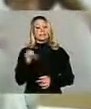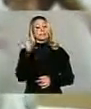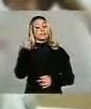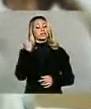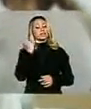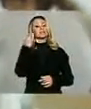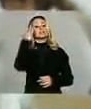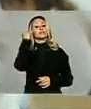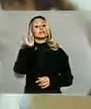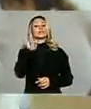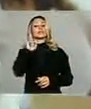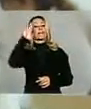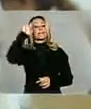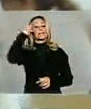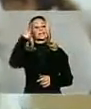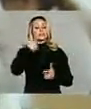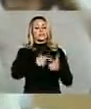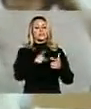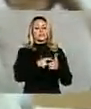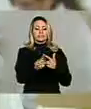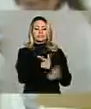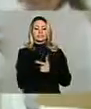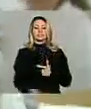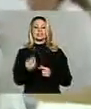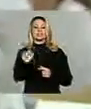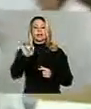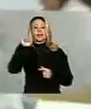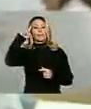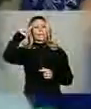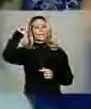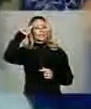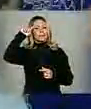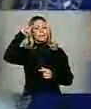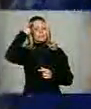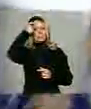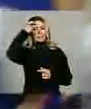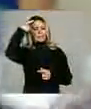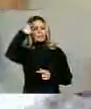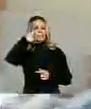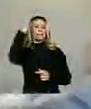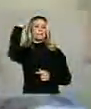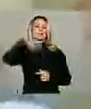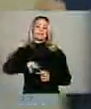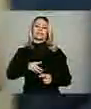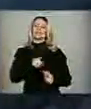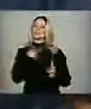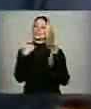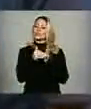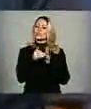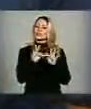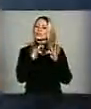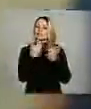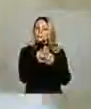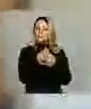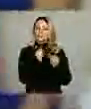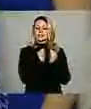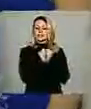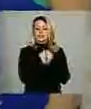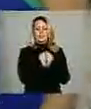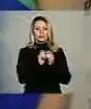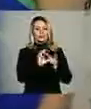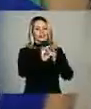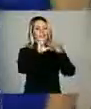Basicamente, assim, a principal consequência para a criança é retardo mental, né? Desse risco, os pais de Maria Fernanda estão